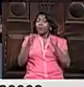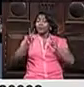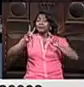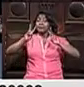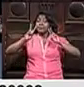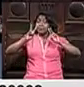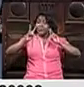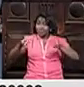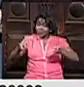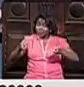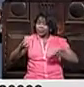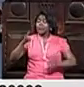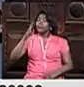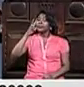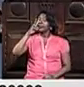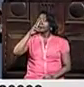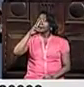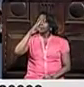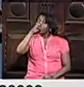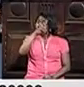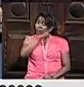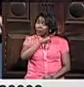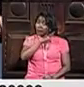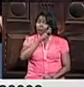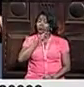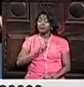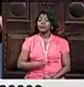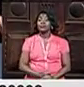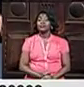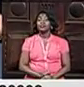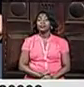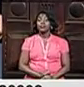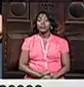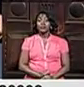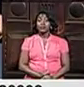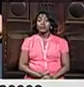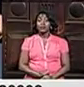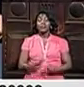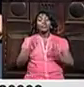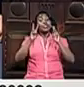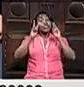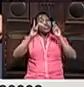questão grave que alcança